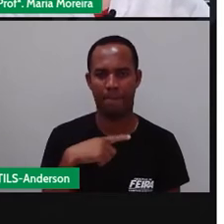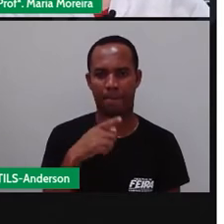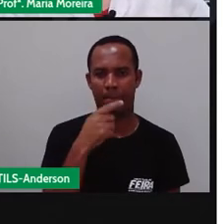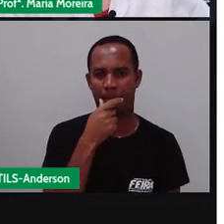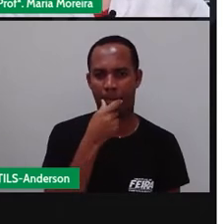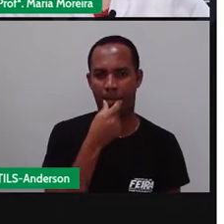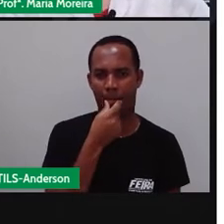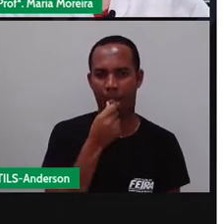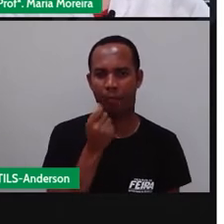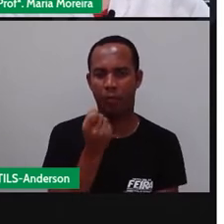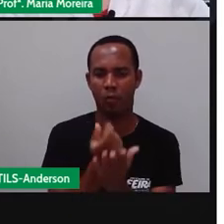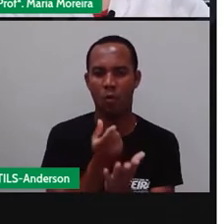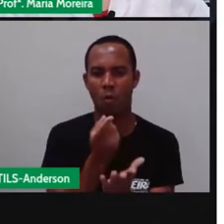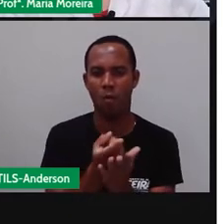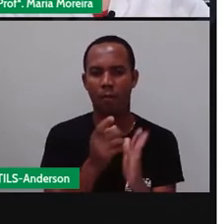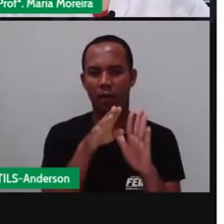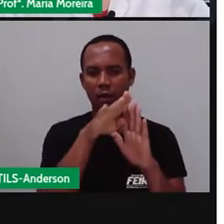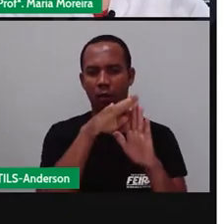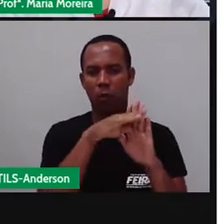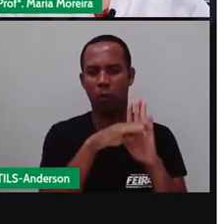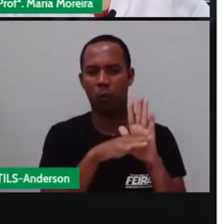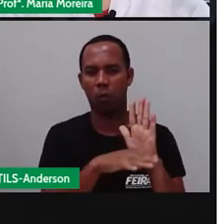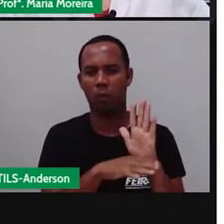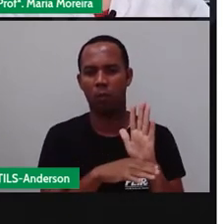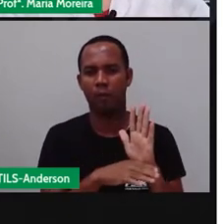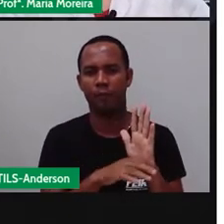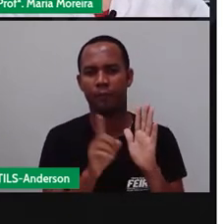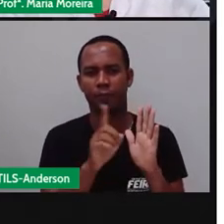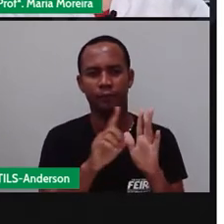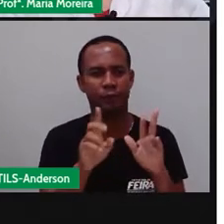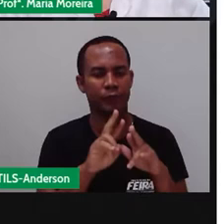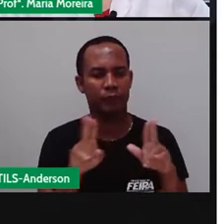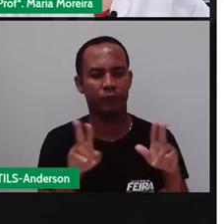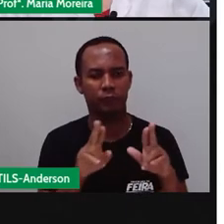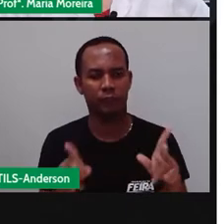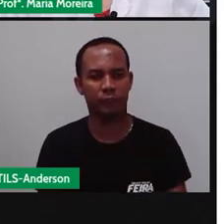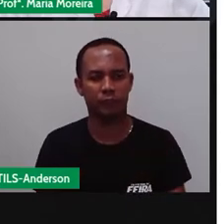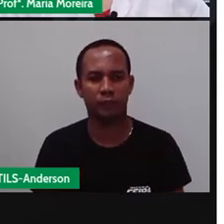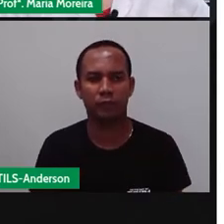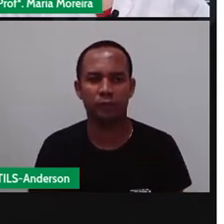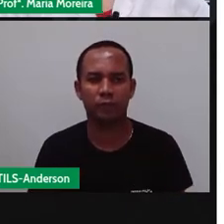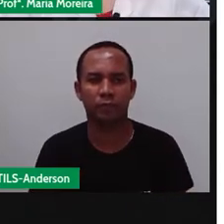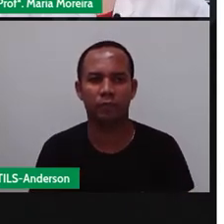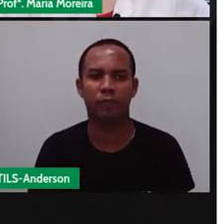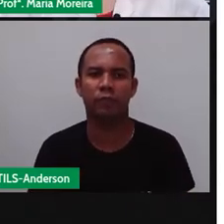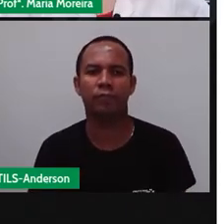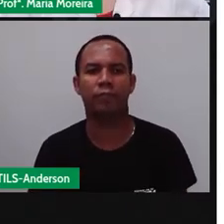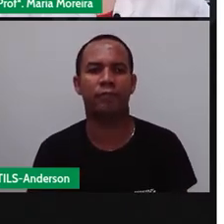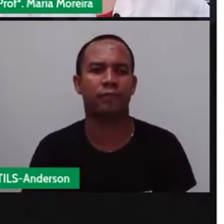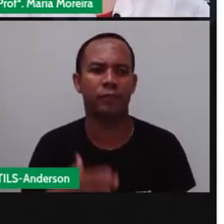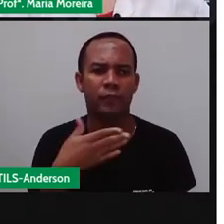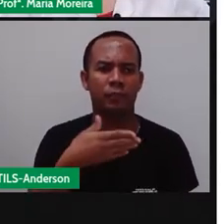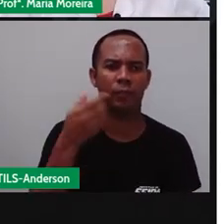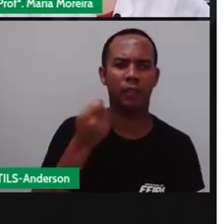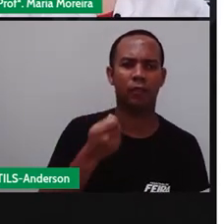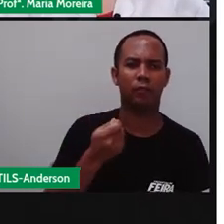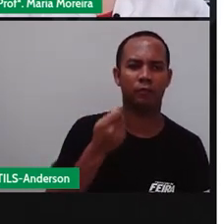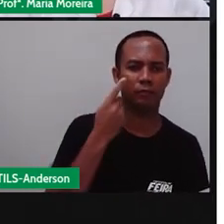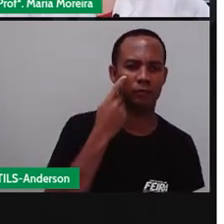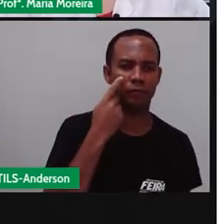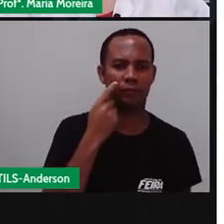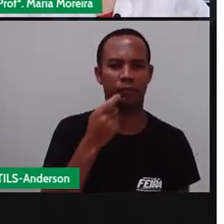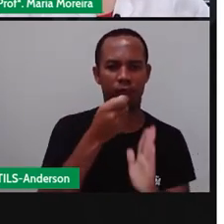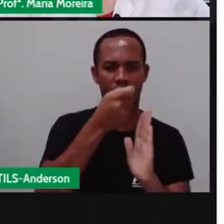lista de compras, ela está em ordem alfabética? Não está em ordem alfabética. Que tal pegarem um caderno aí